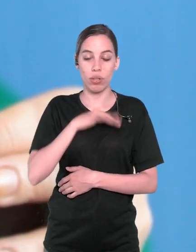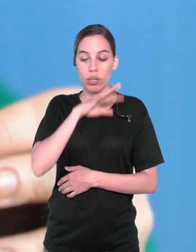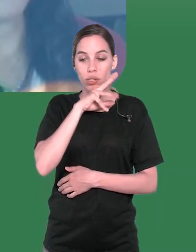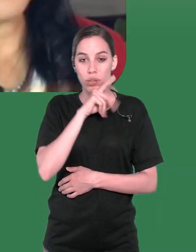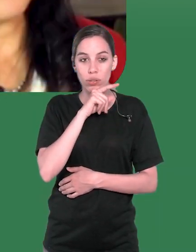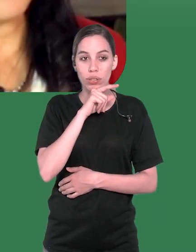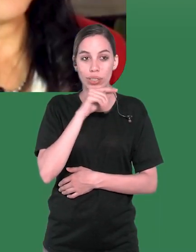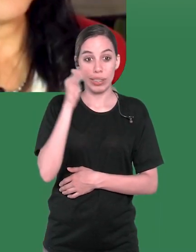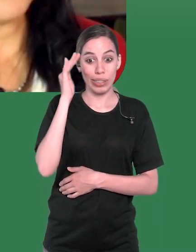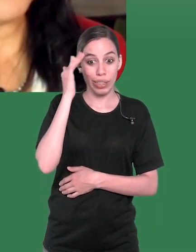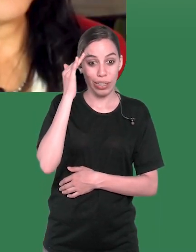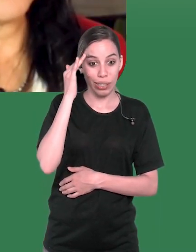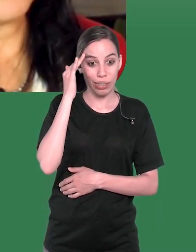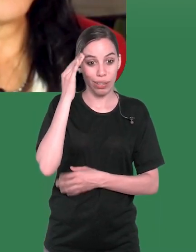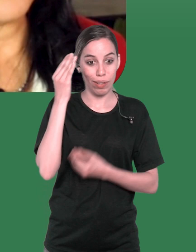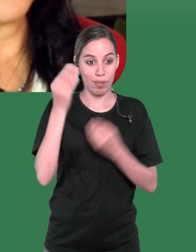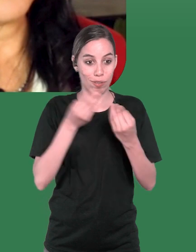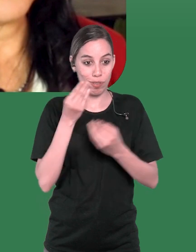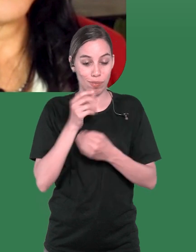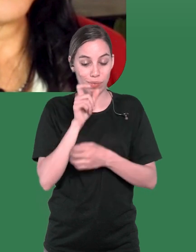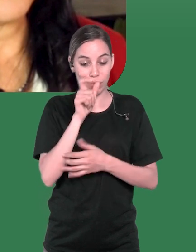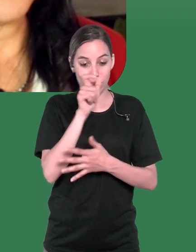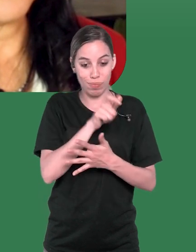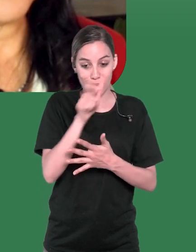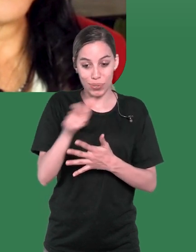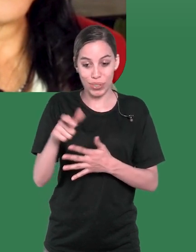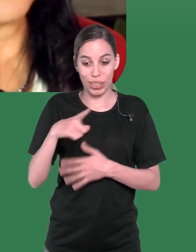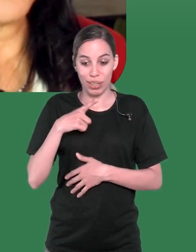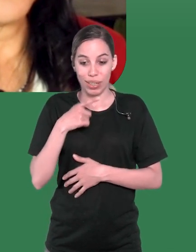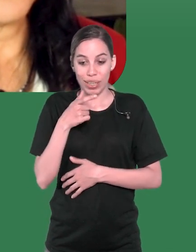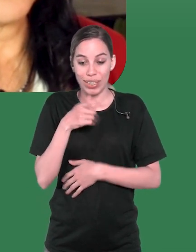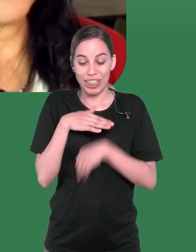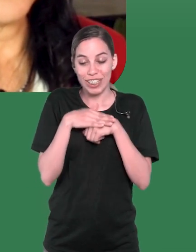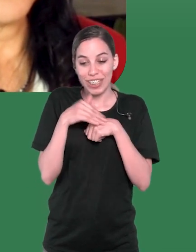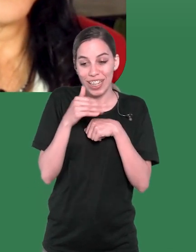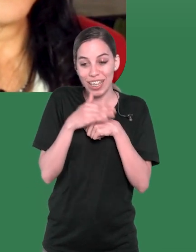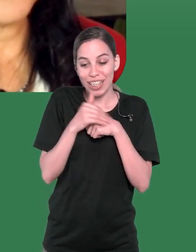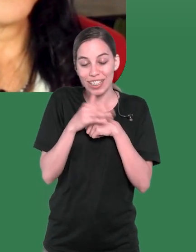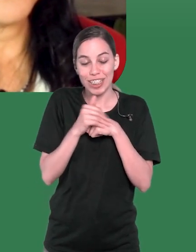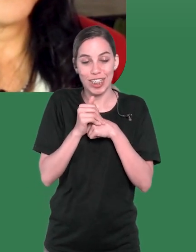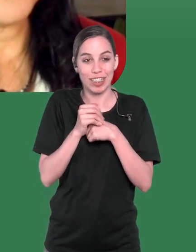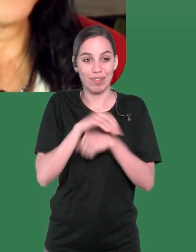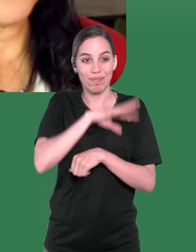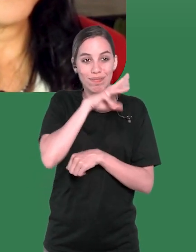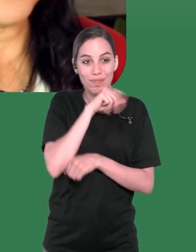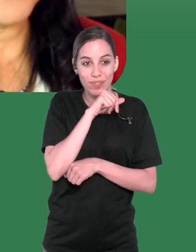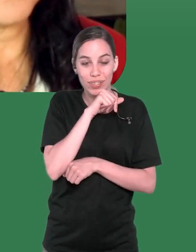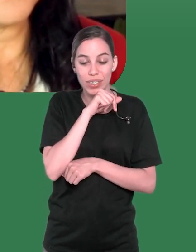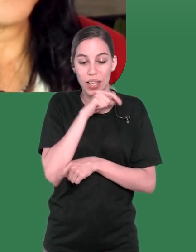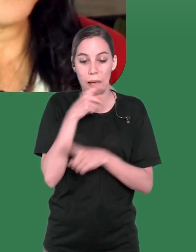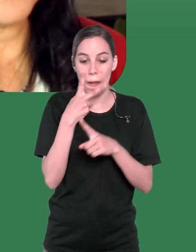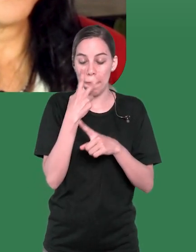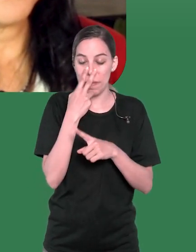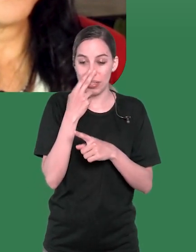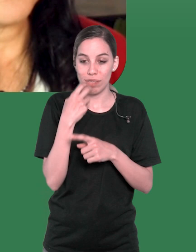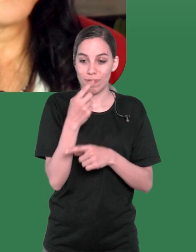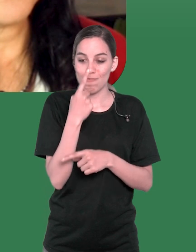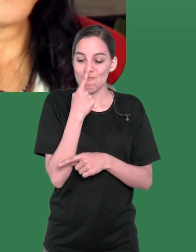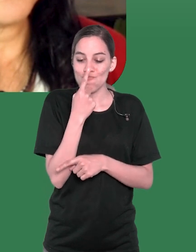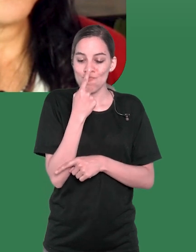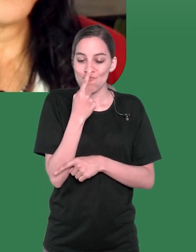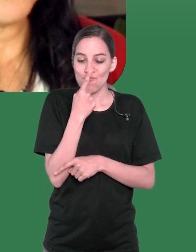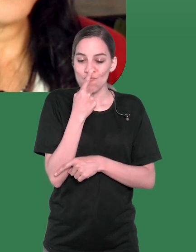têm pelos bichos e traz eles assim para a literatura de forma afetiva, na maioria das